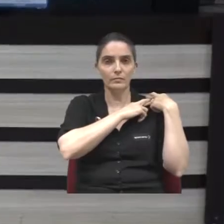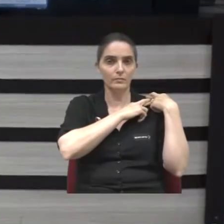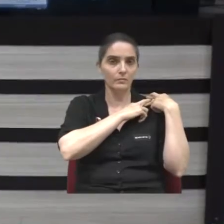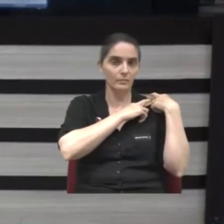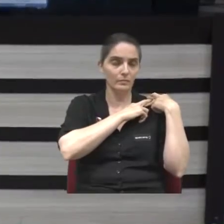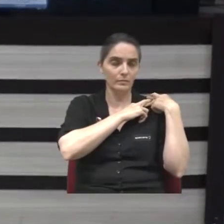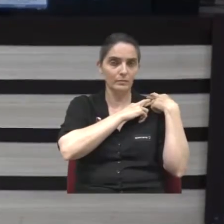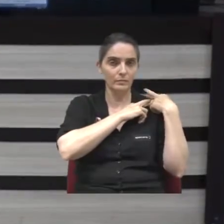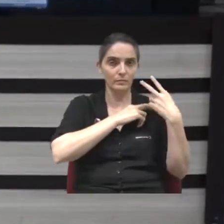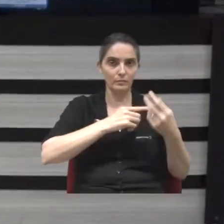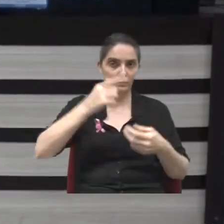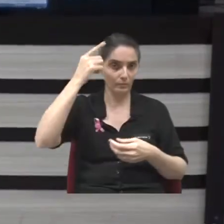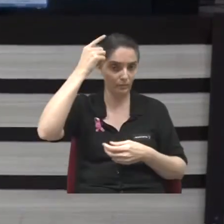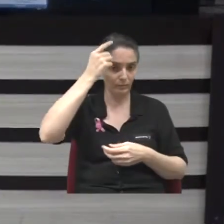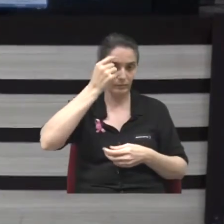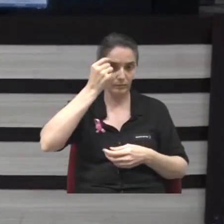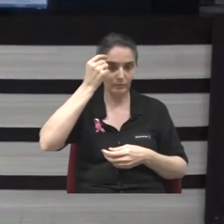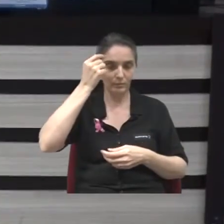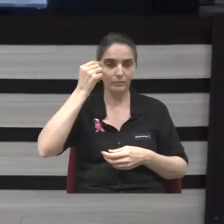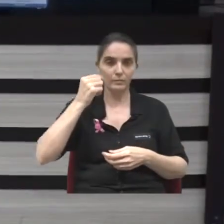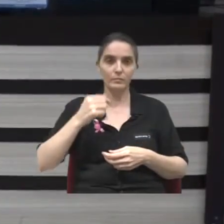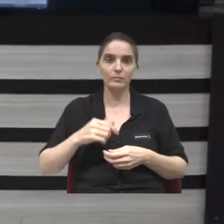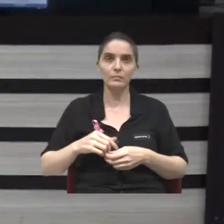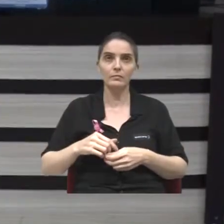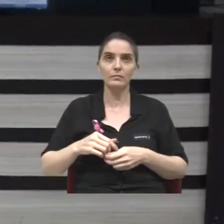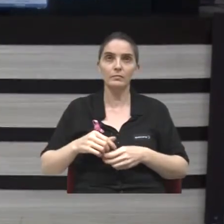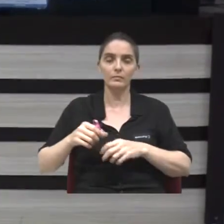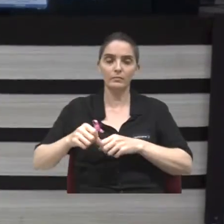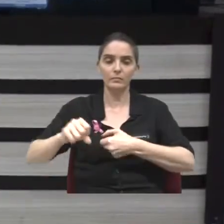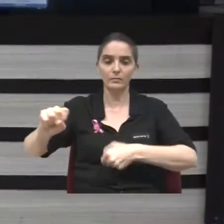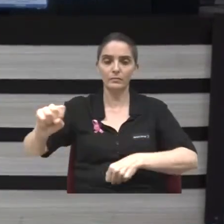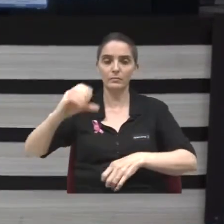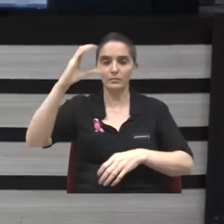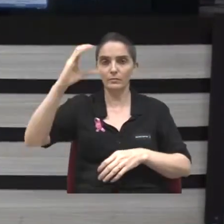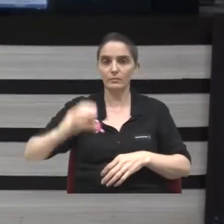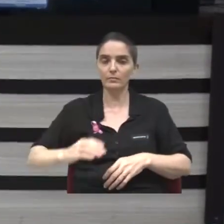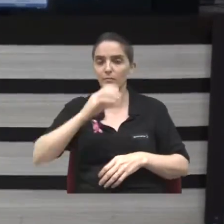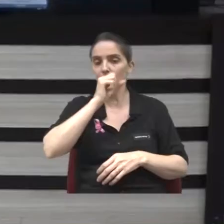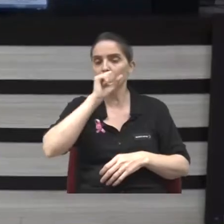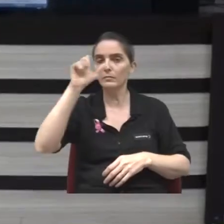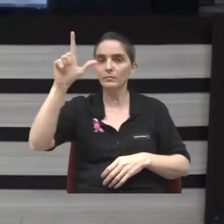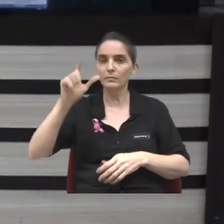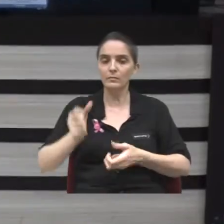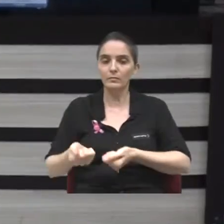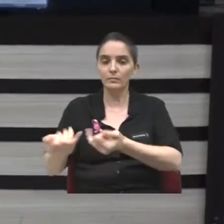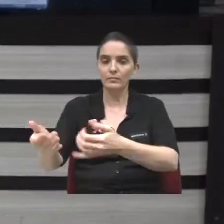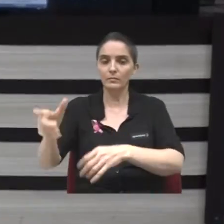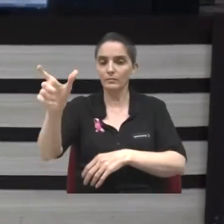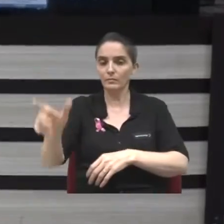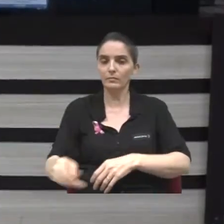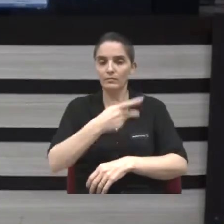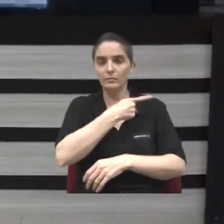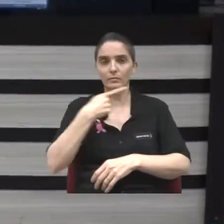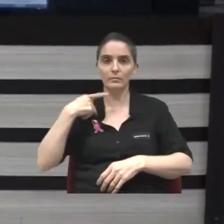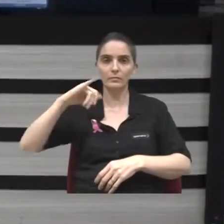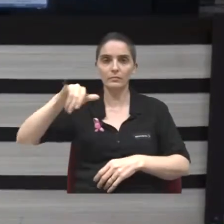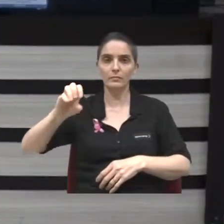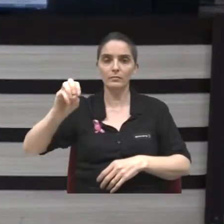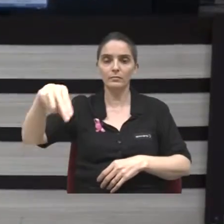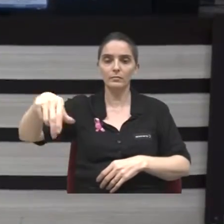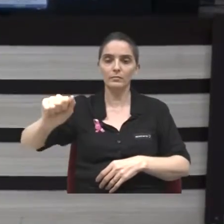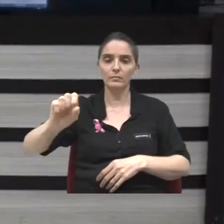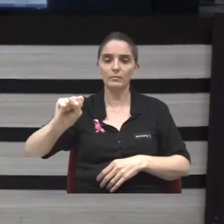autoria do nobre vereador Anderson Pereira, que concede o título de cidadão limeirense ao pastor Jonas Rodrigues